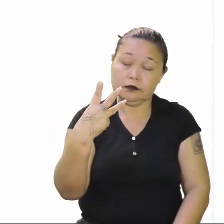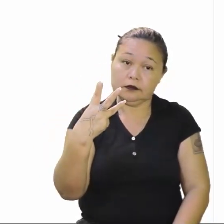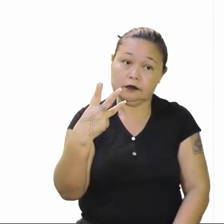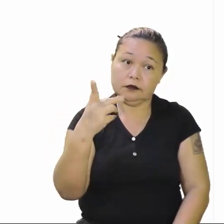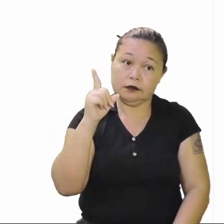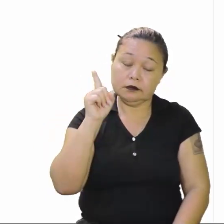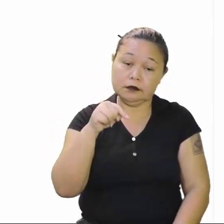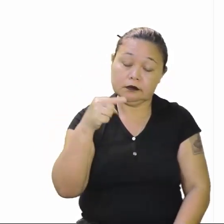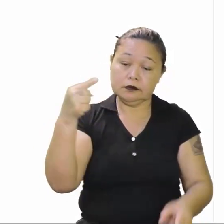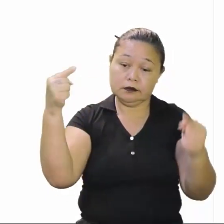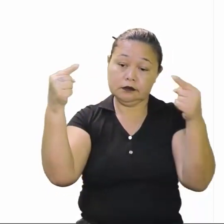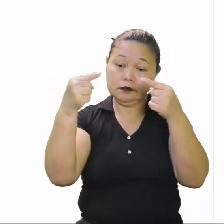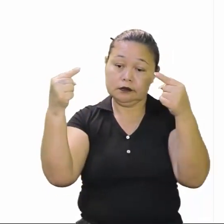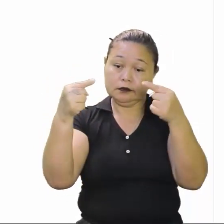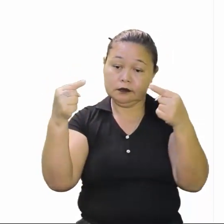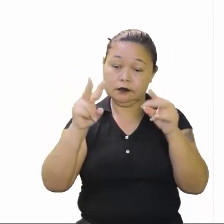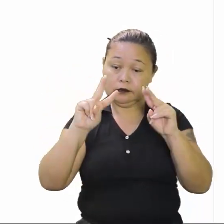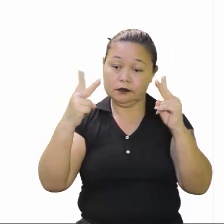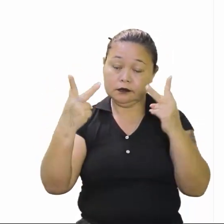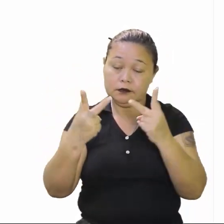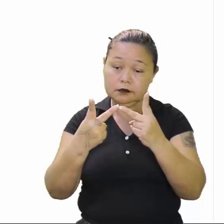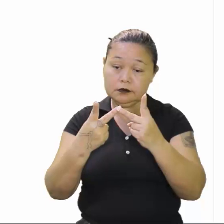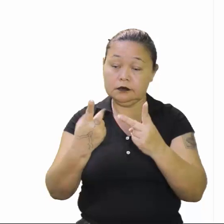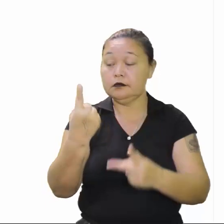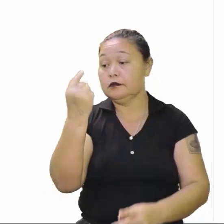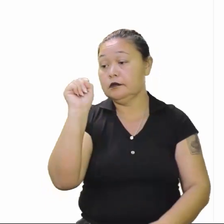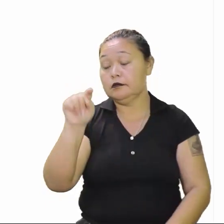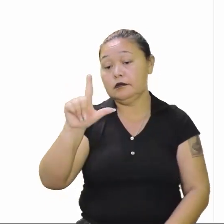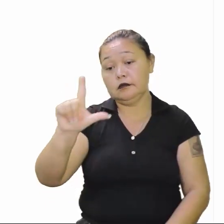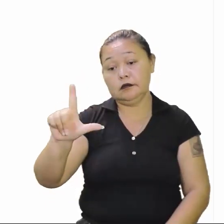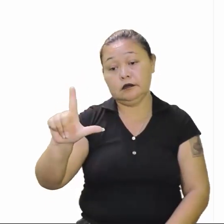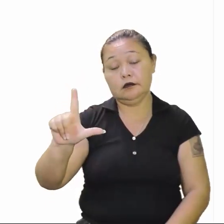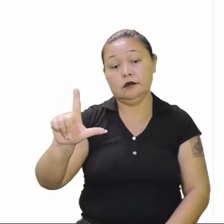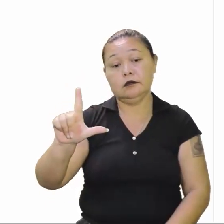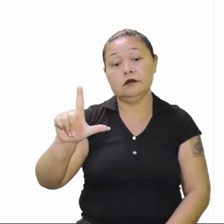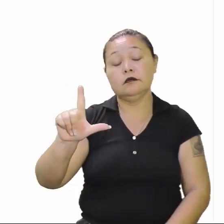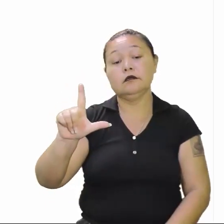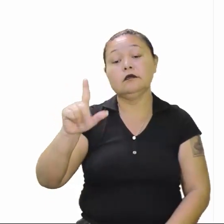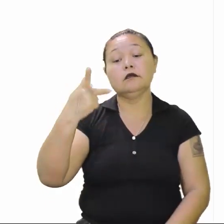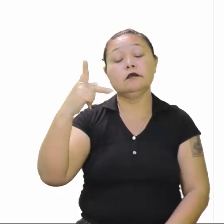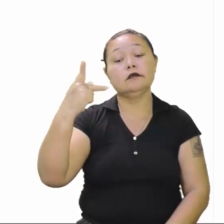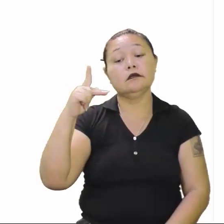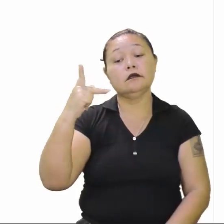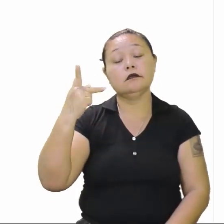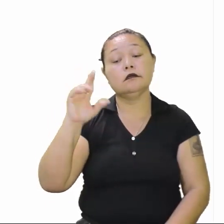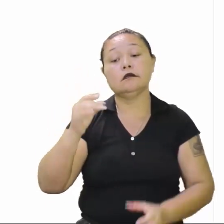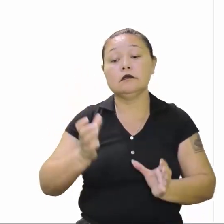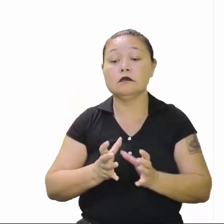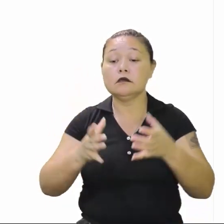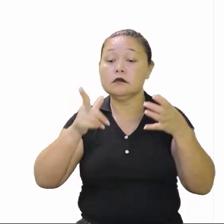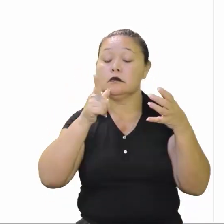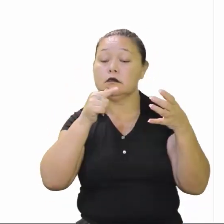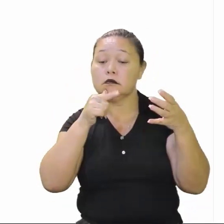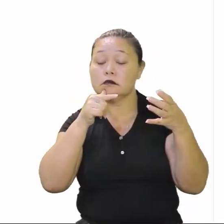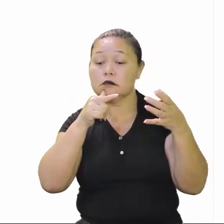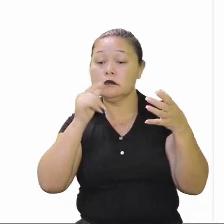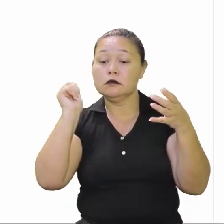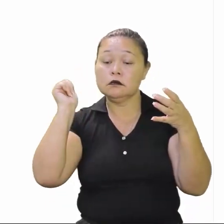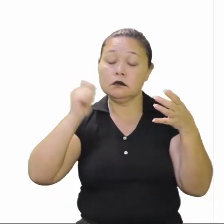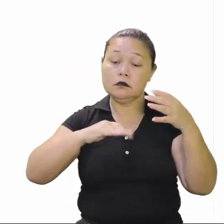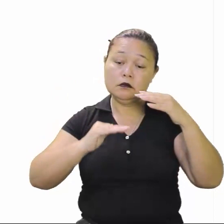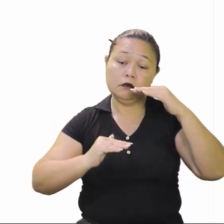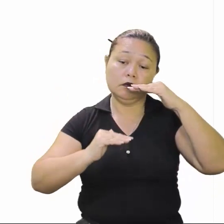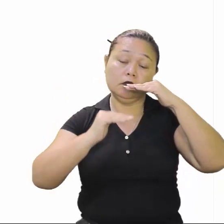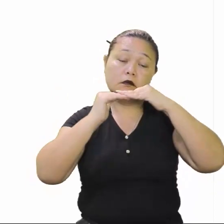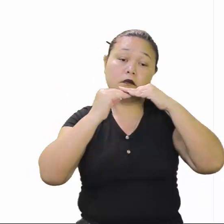ele corresponde a um volume de 1.000 litros. Mas se a sua caixa d'água tinha capacidade